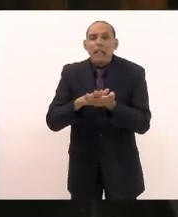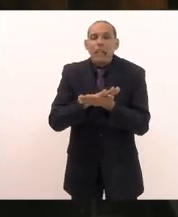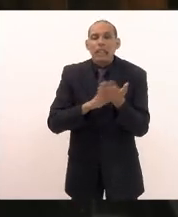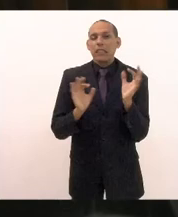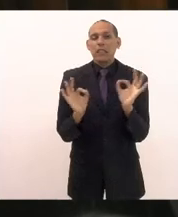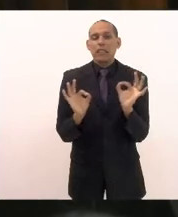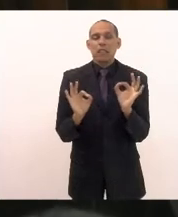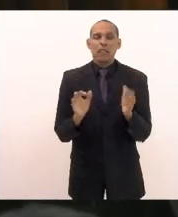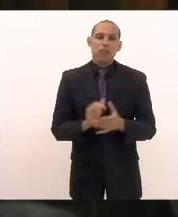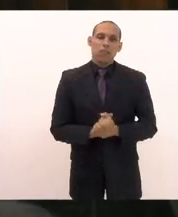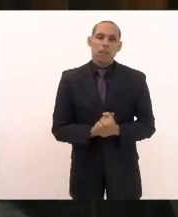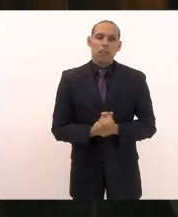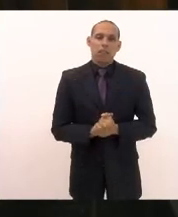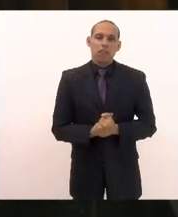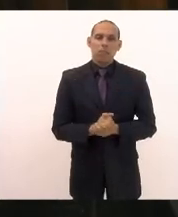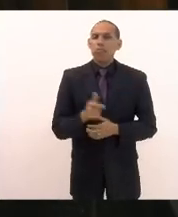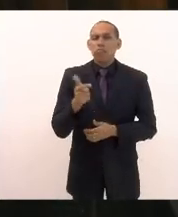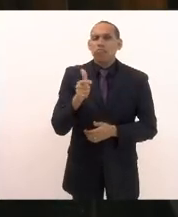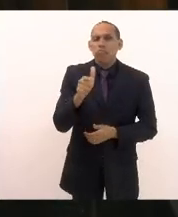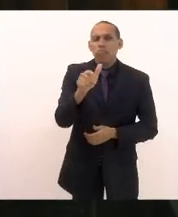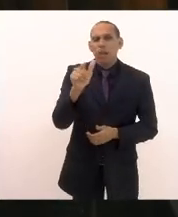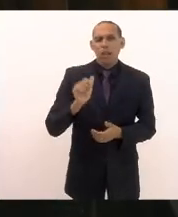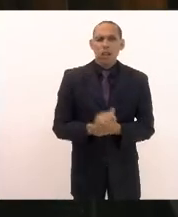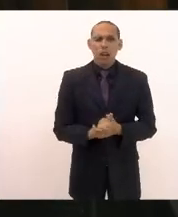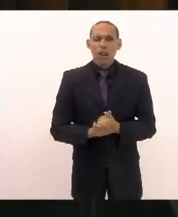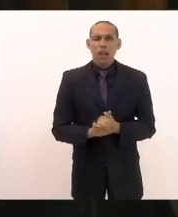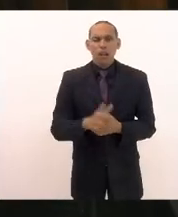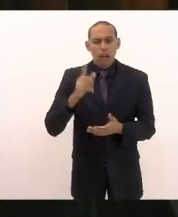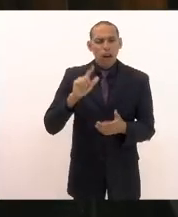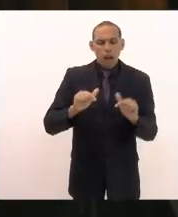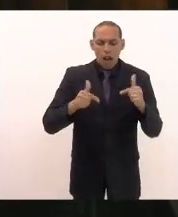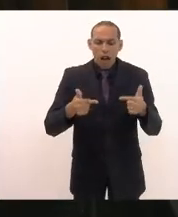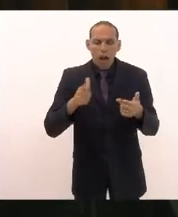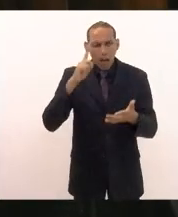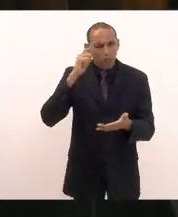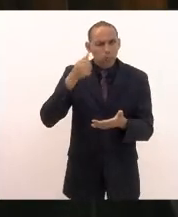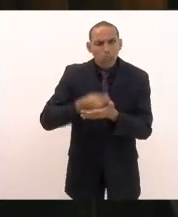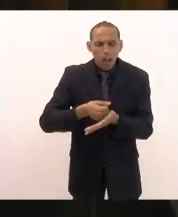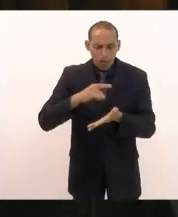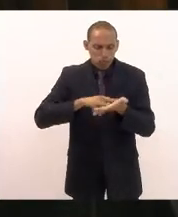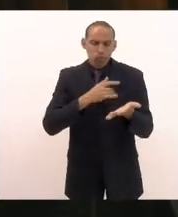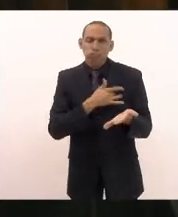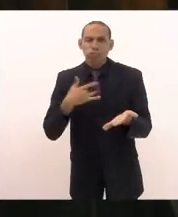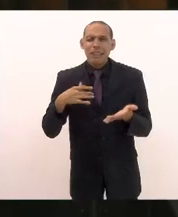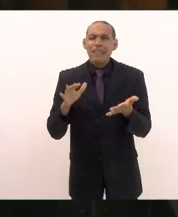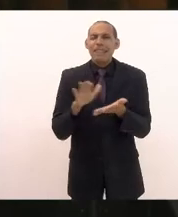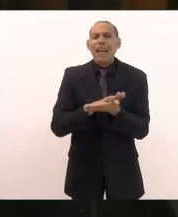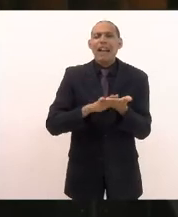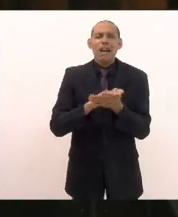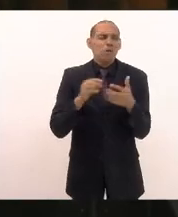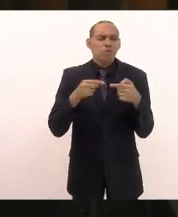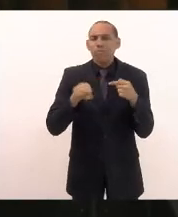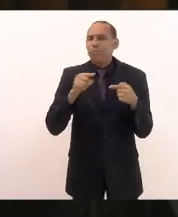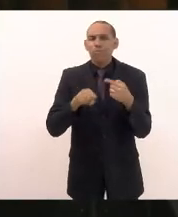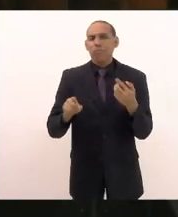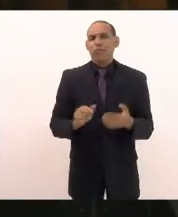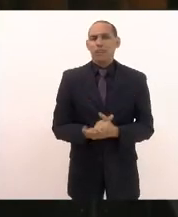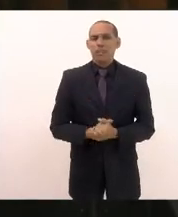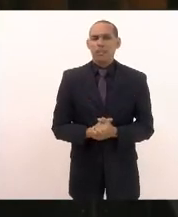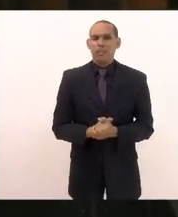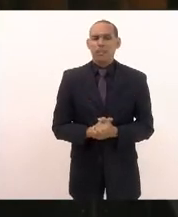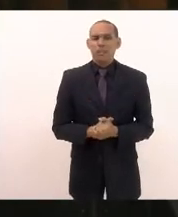tomadas. Não há nenhuma razoabilidade no passaporte sanitário. Não há nenhuma razoabilidade